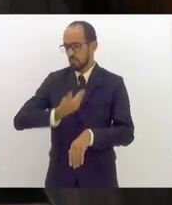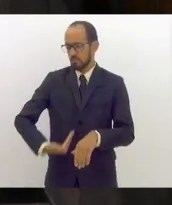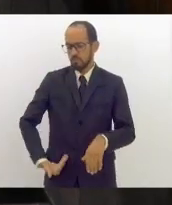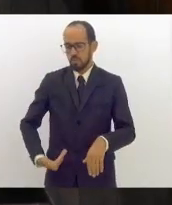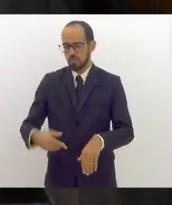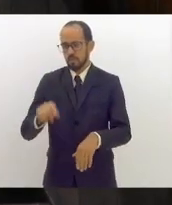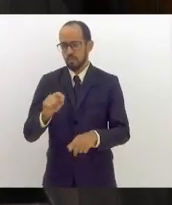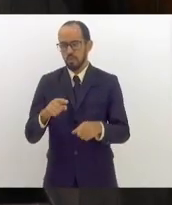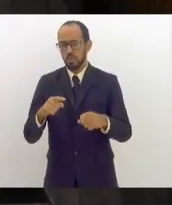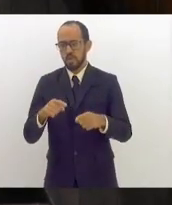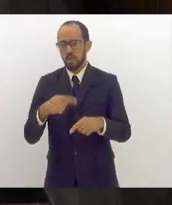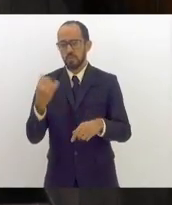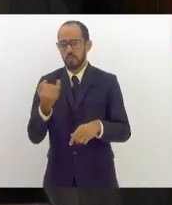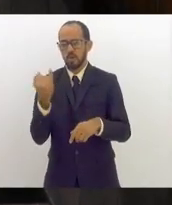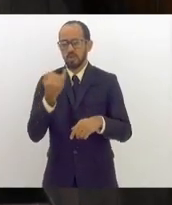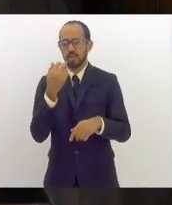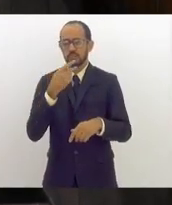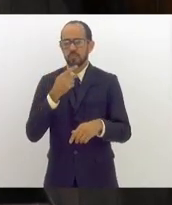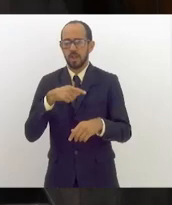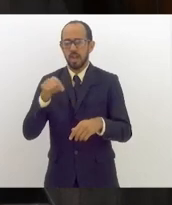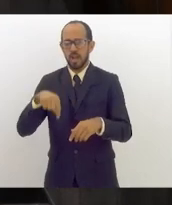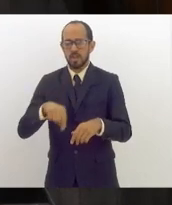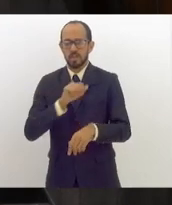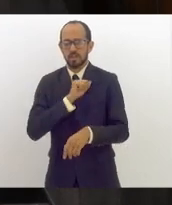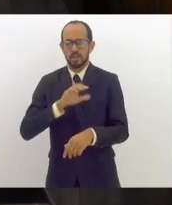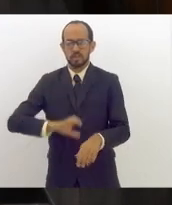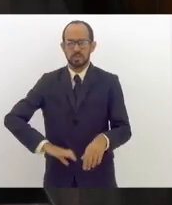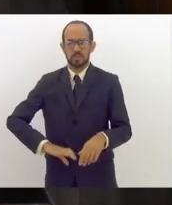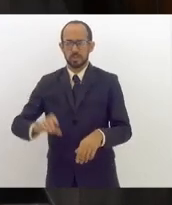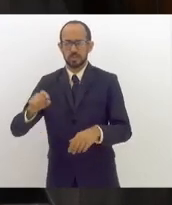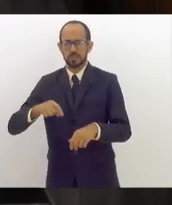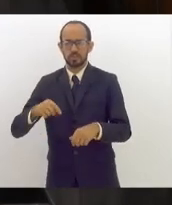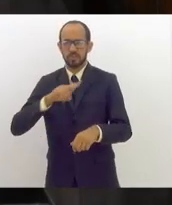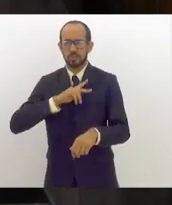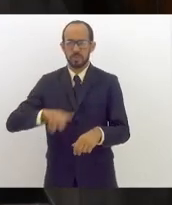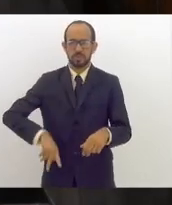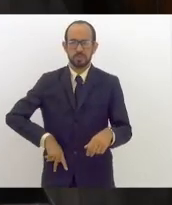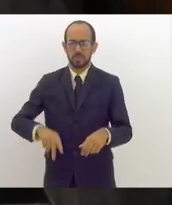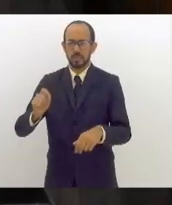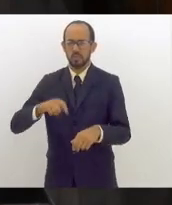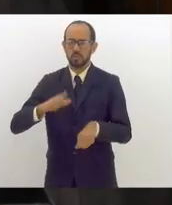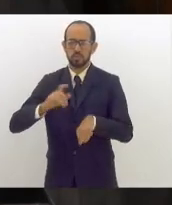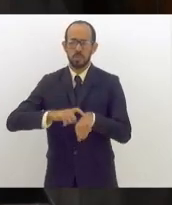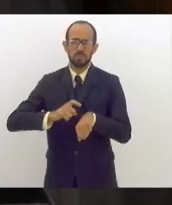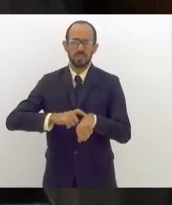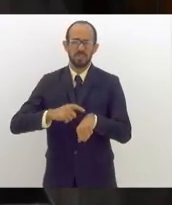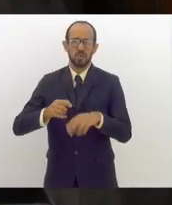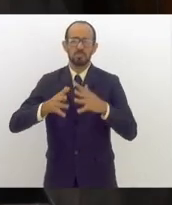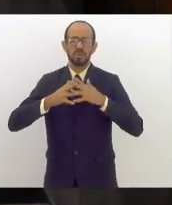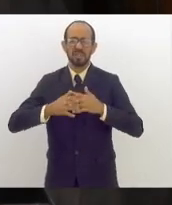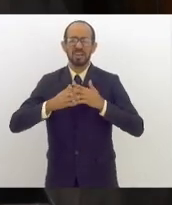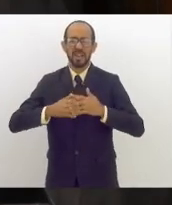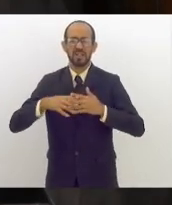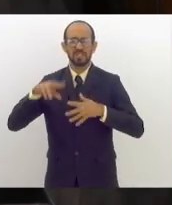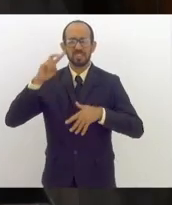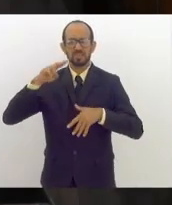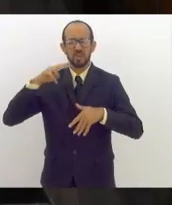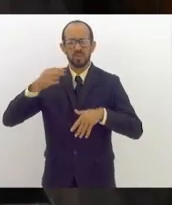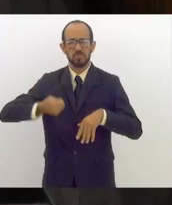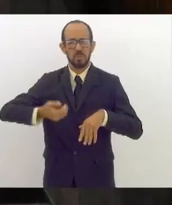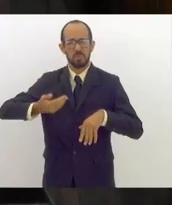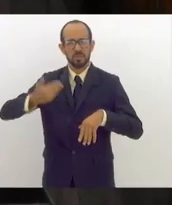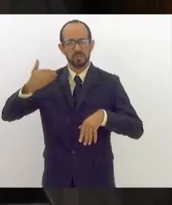relembrar que o presidente casa nos momentos mais difíceis da nossa história recente que foi durante a pandemia da covid-19